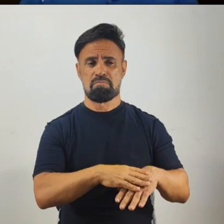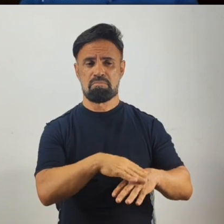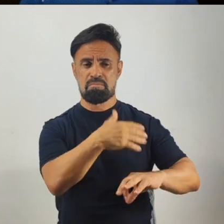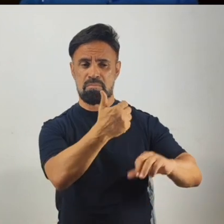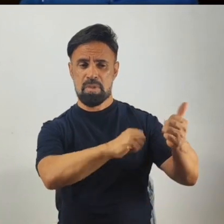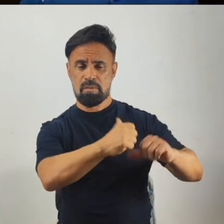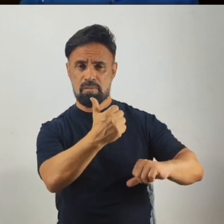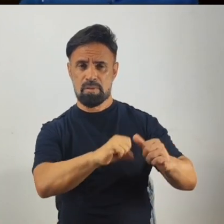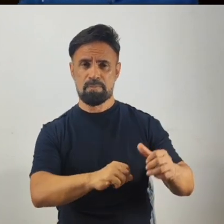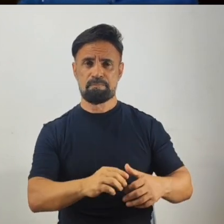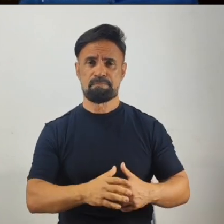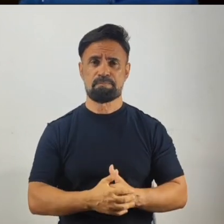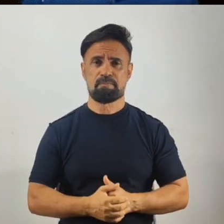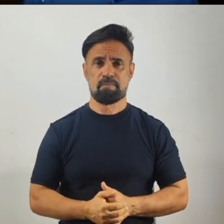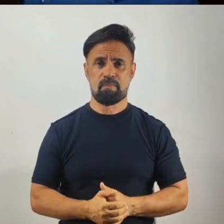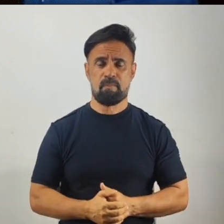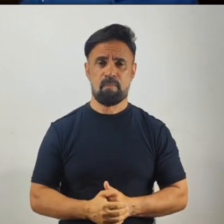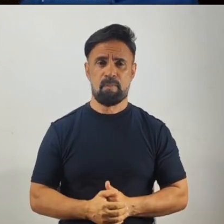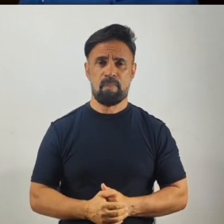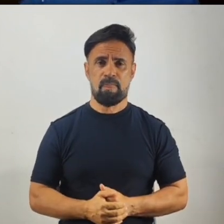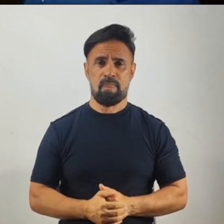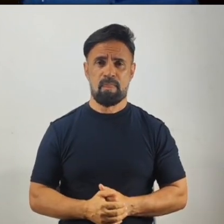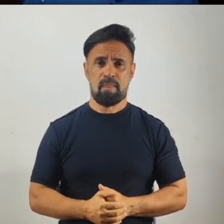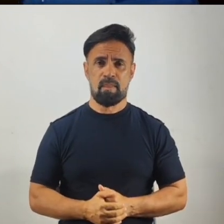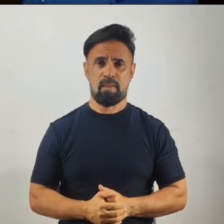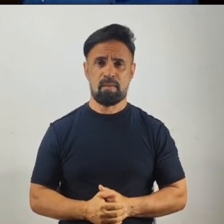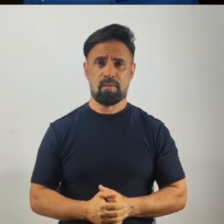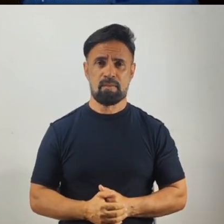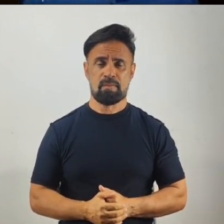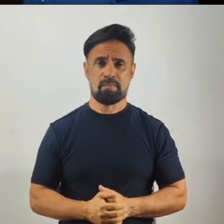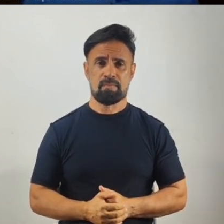determinada atividade.